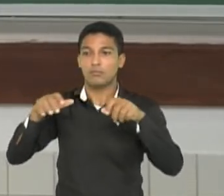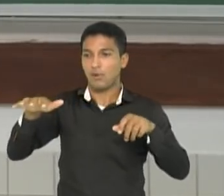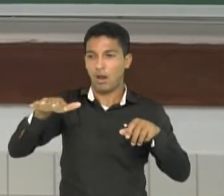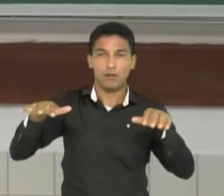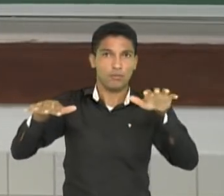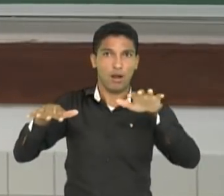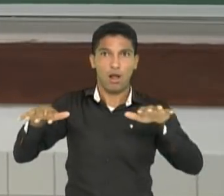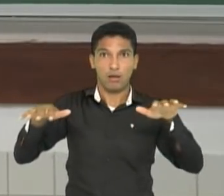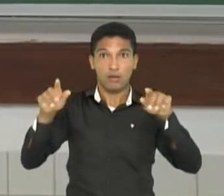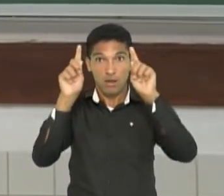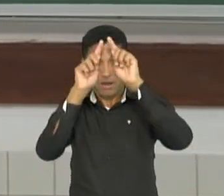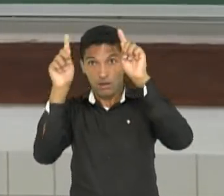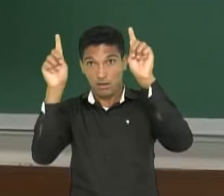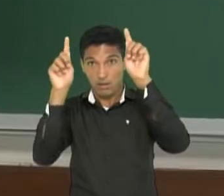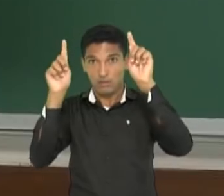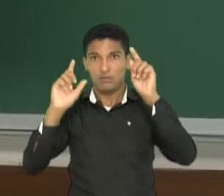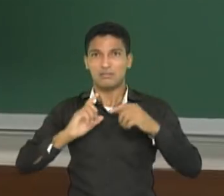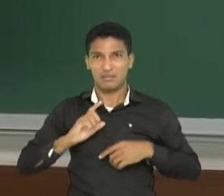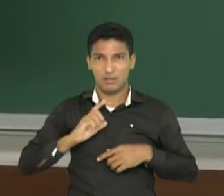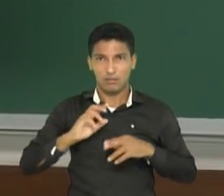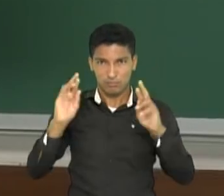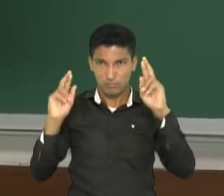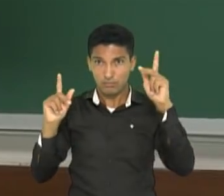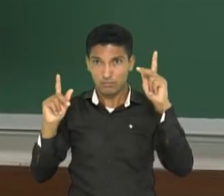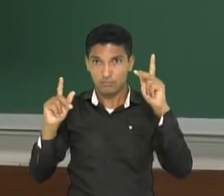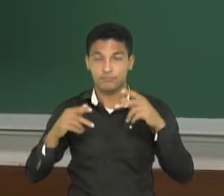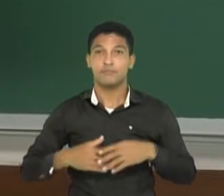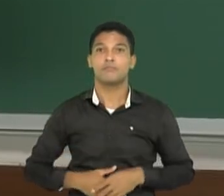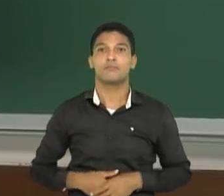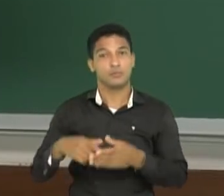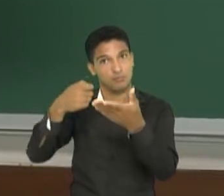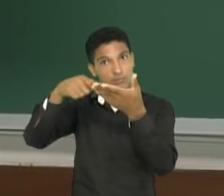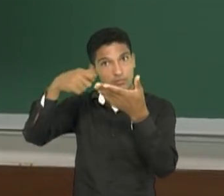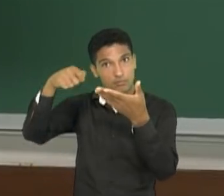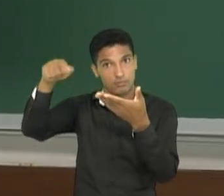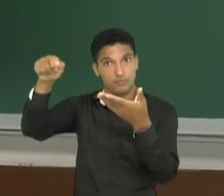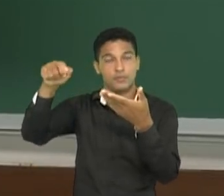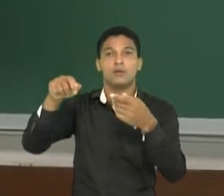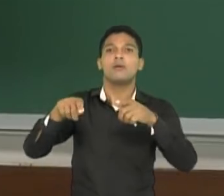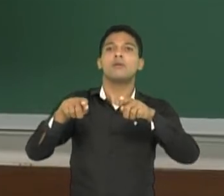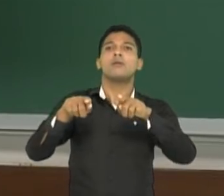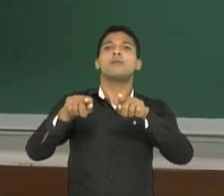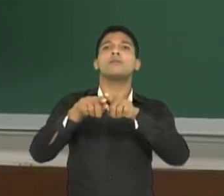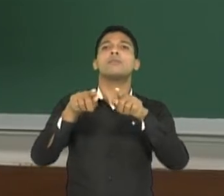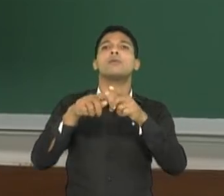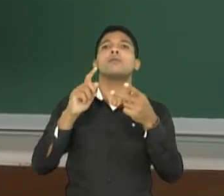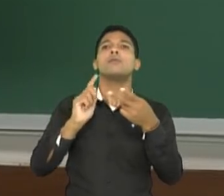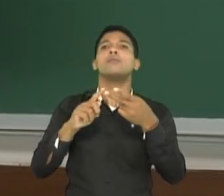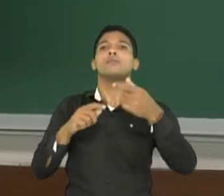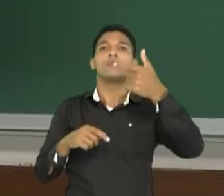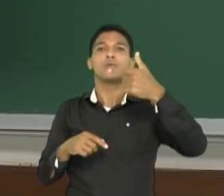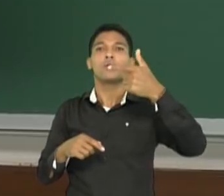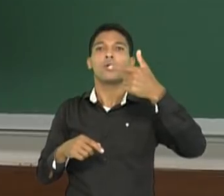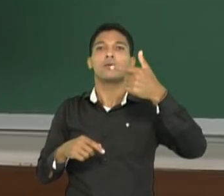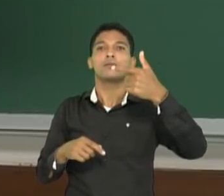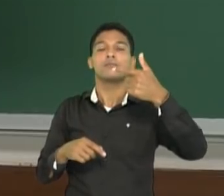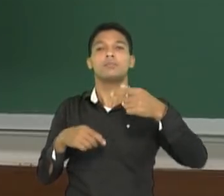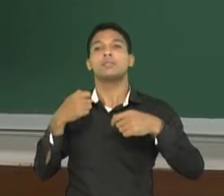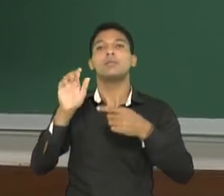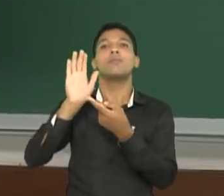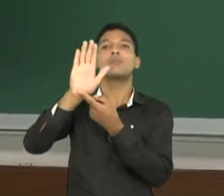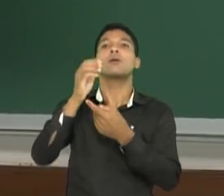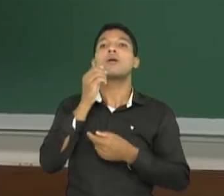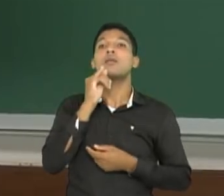juntos ali a resposta. E a número 2, que vocês tinham que me dar exemplos. Então nós vimos lá, região nordeste, a